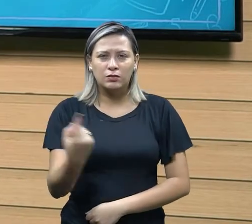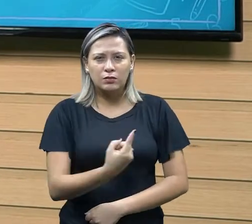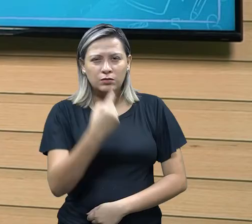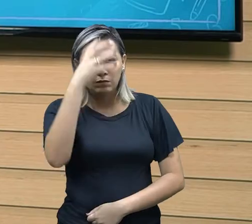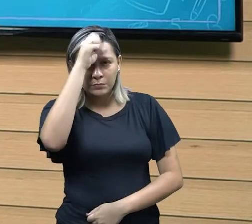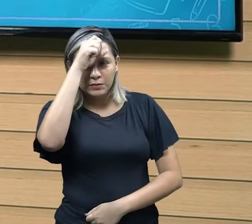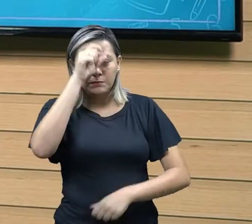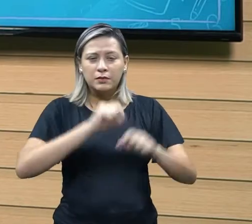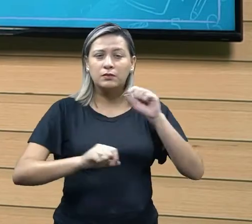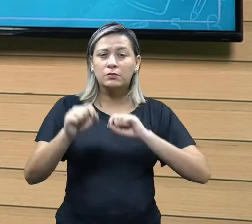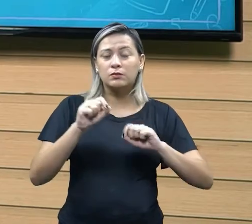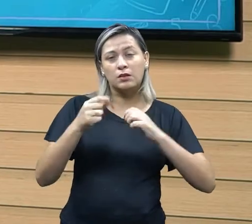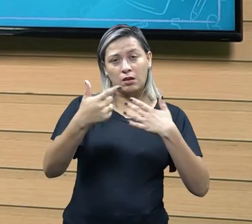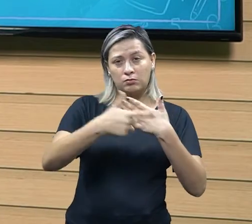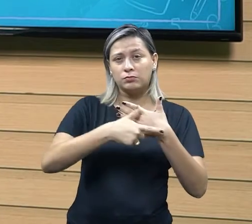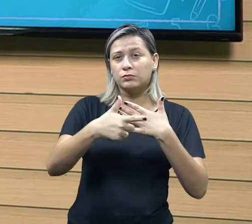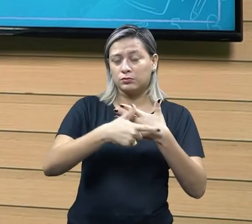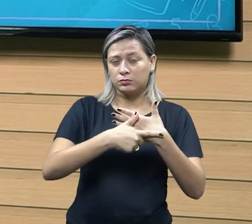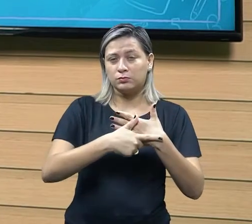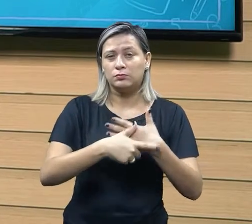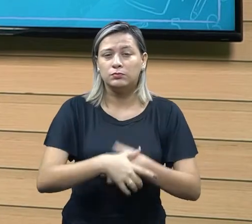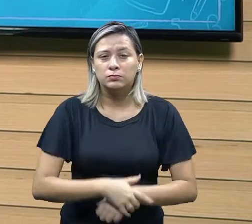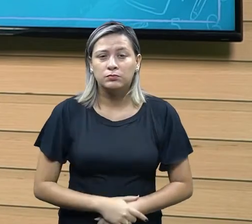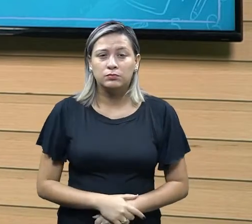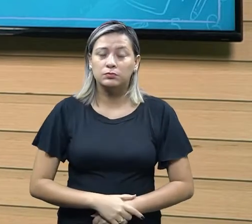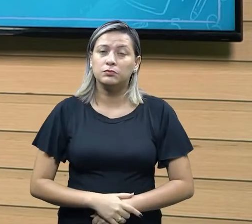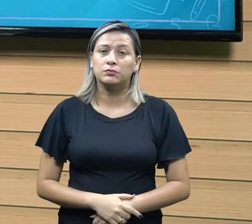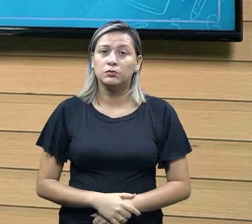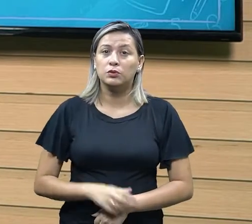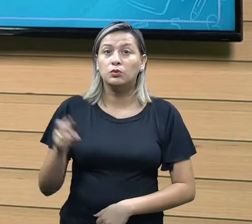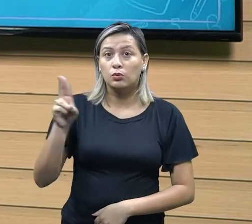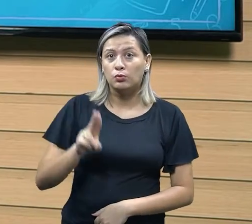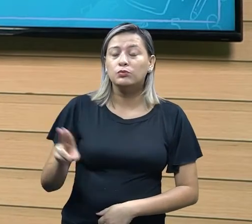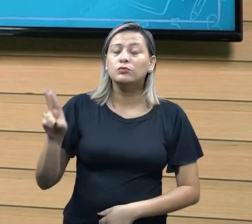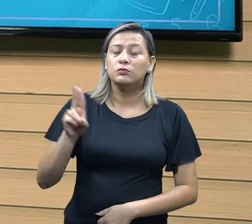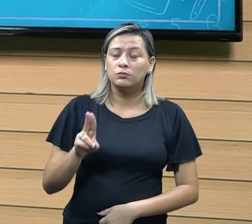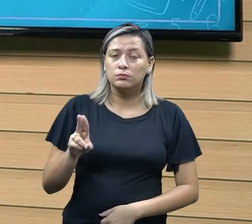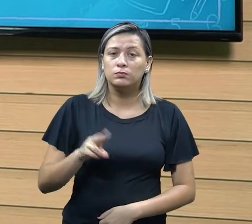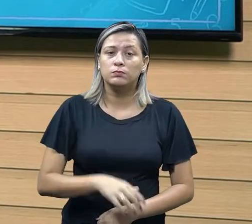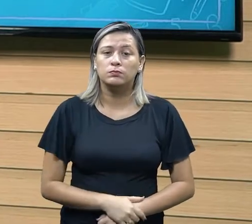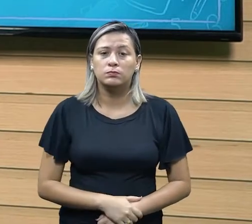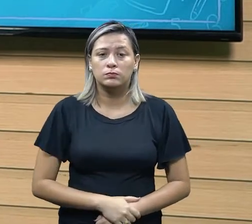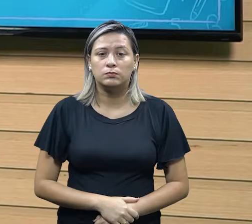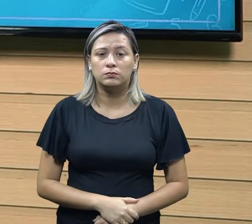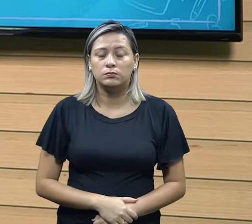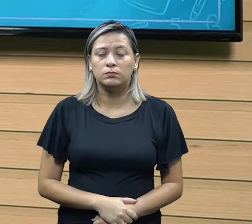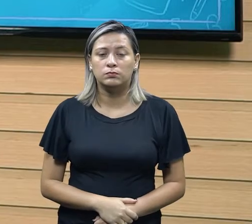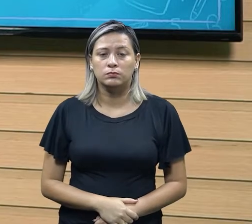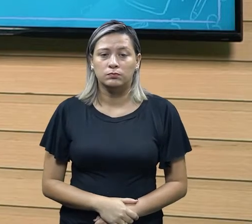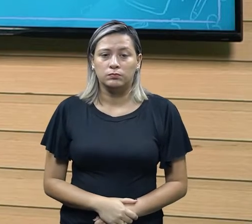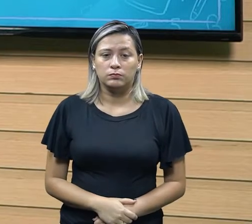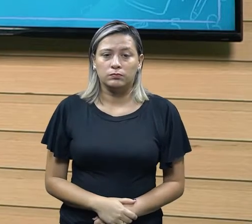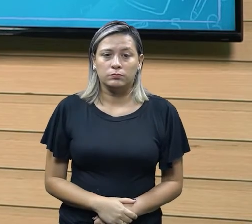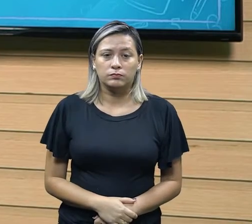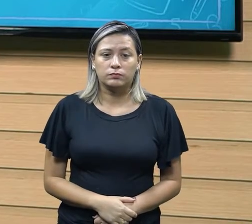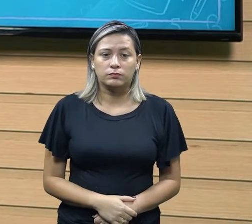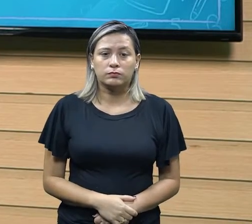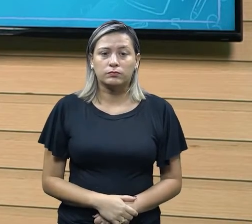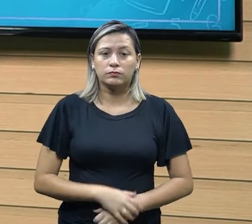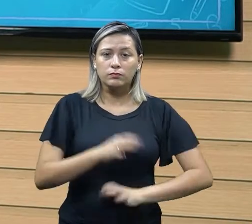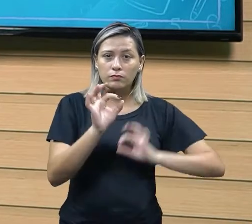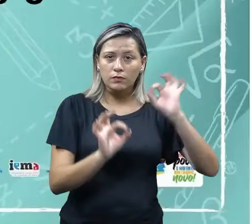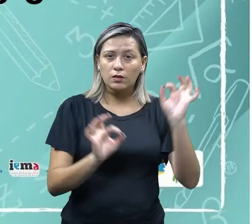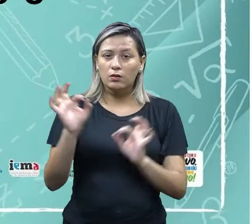as funções que a gente pode utilizar, que a gente vai usar na verdade, para fazer